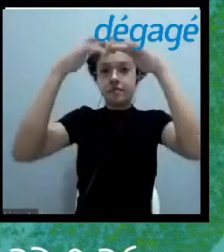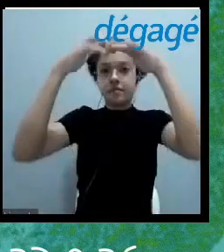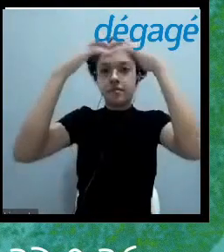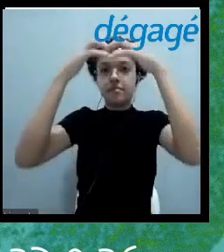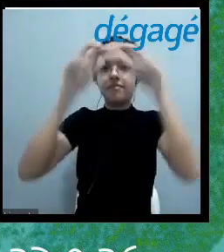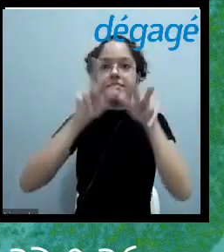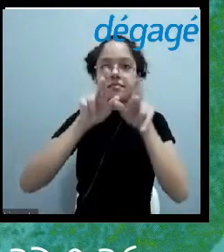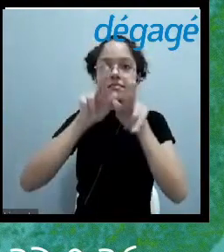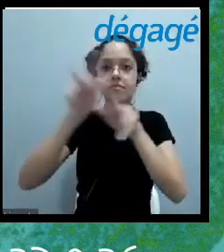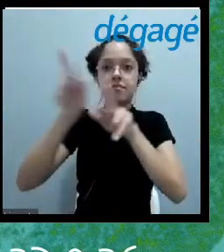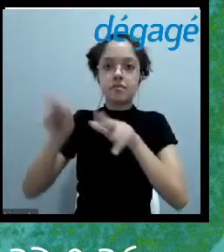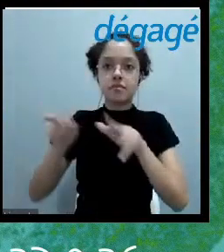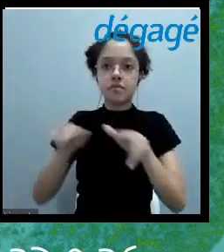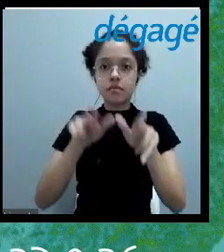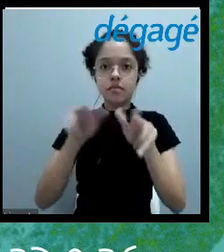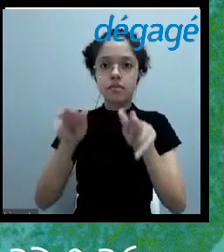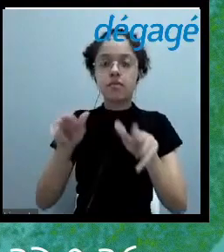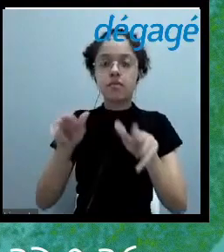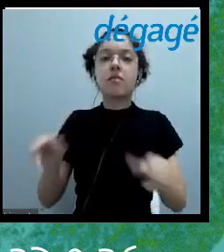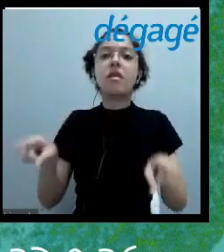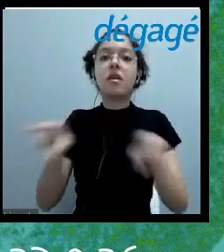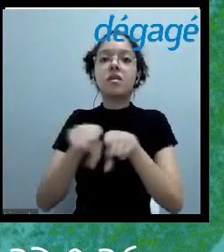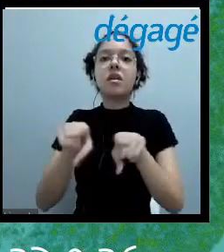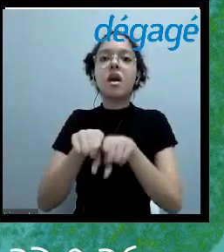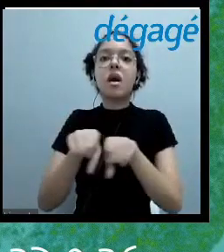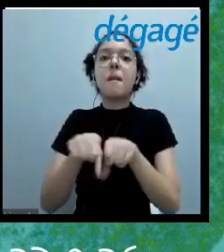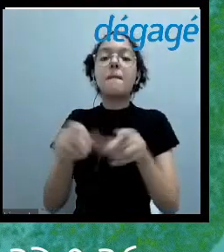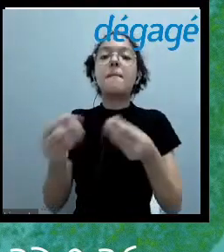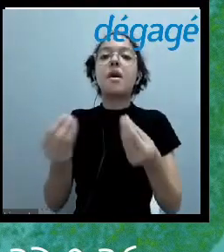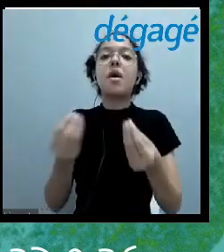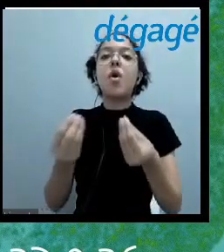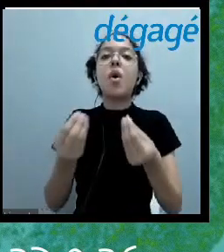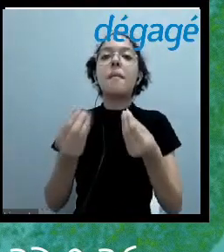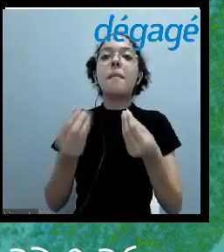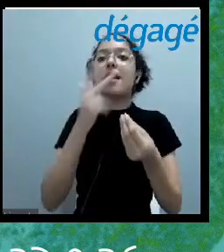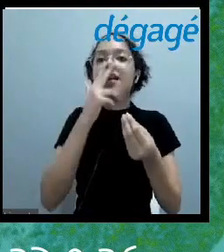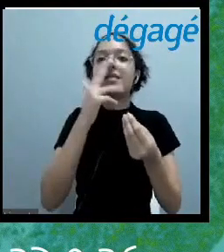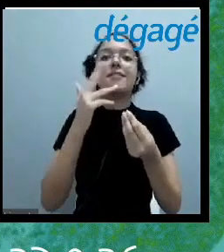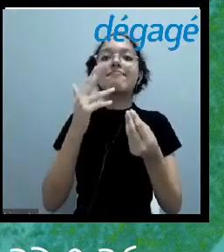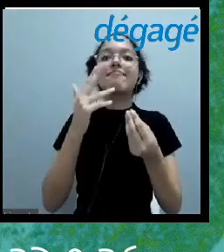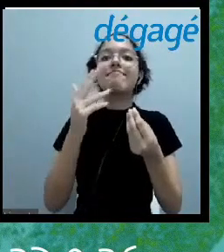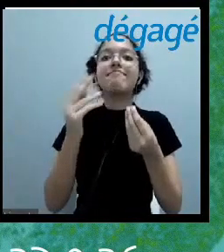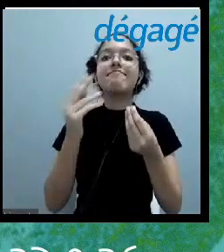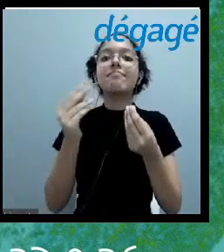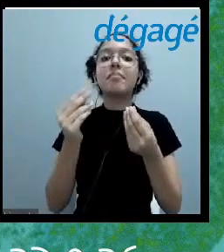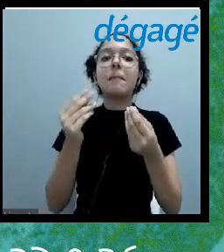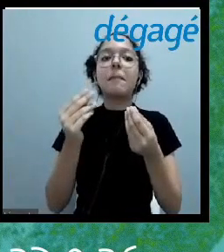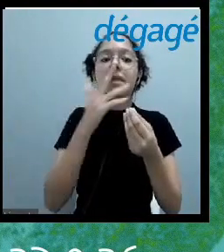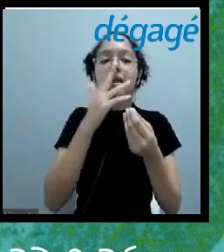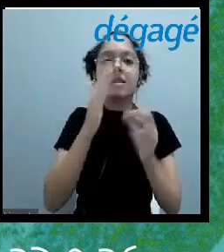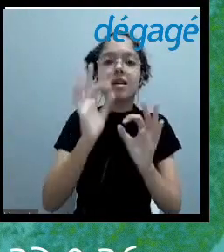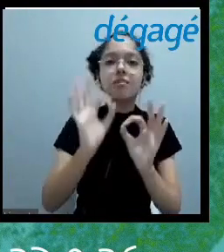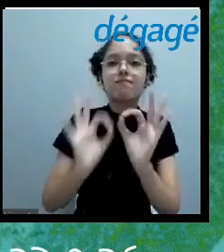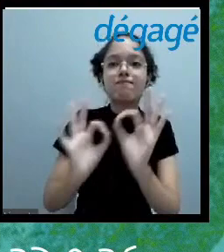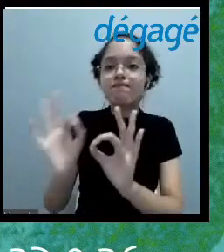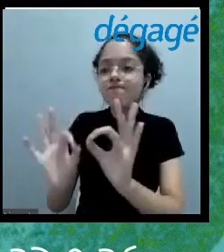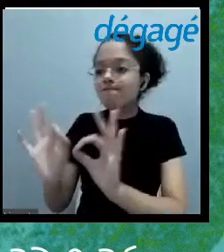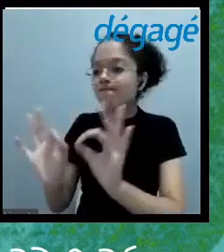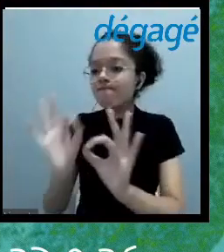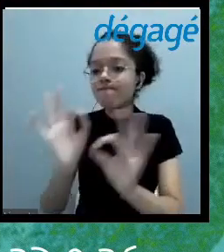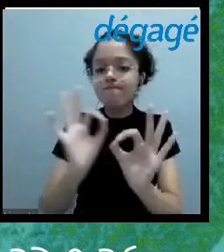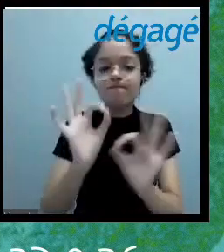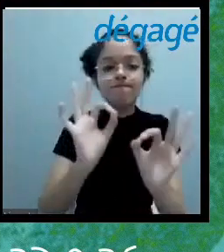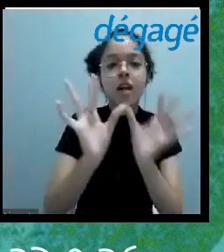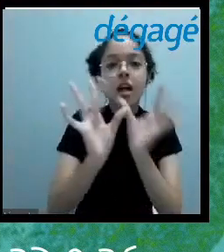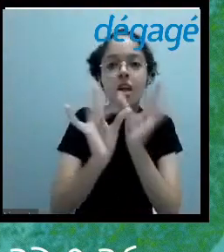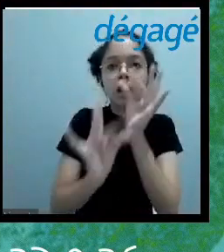algum traço de TDAH e realmente não consegue prestar atenção, porque tem um elemento, tem a janela, enfim.